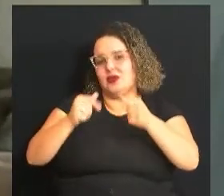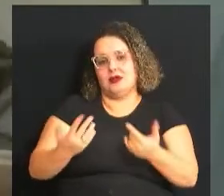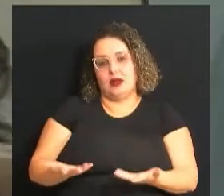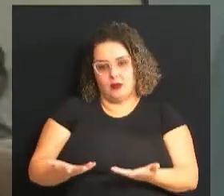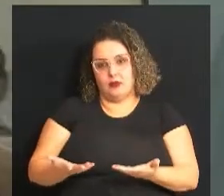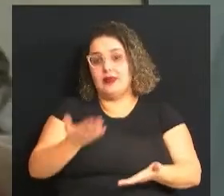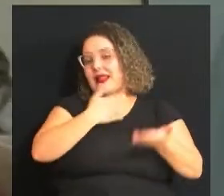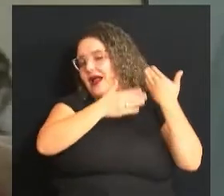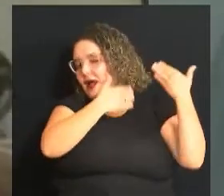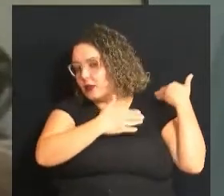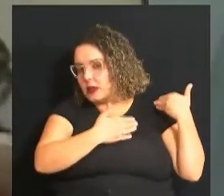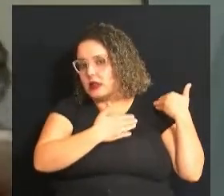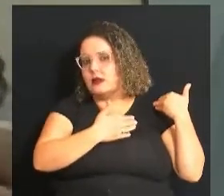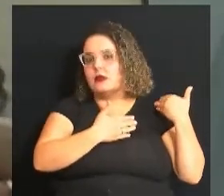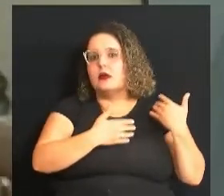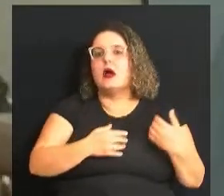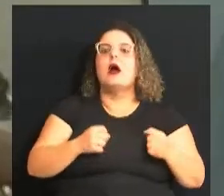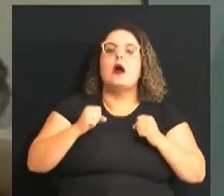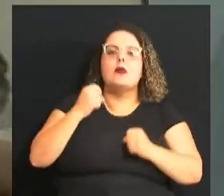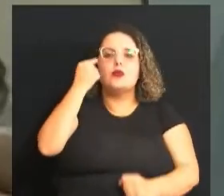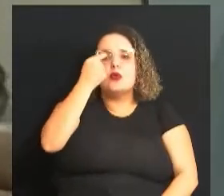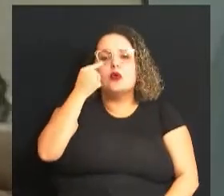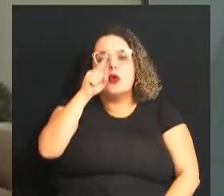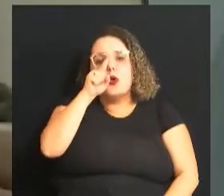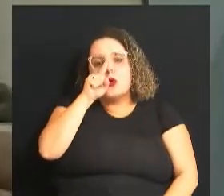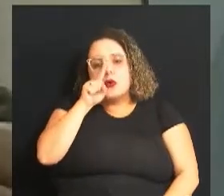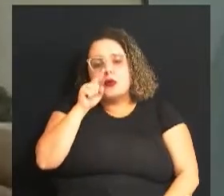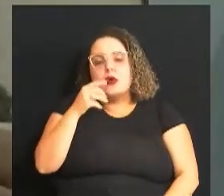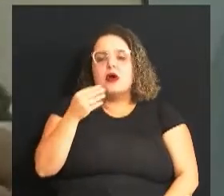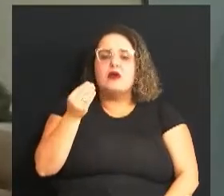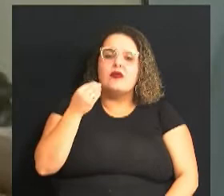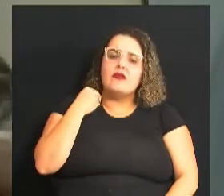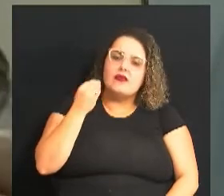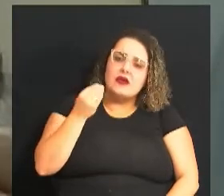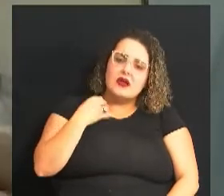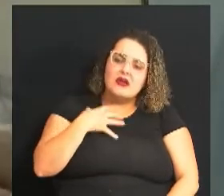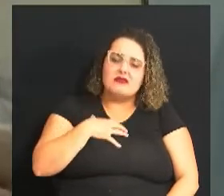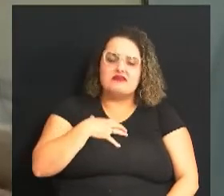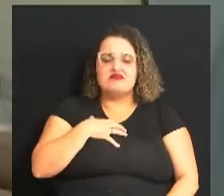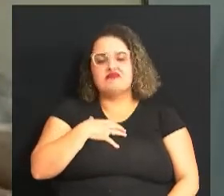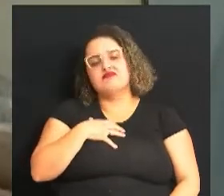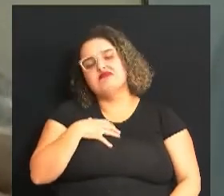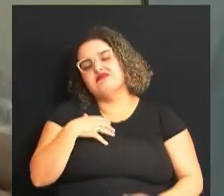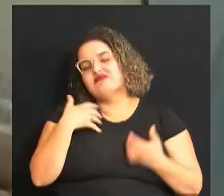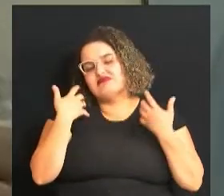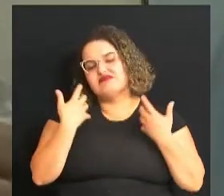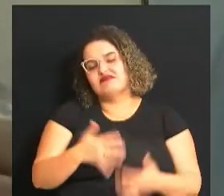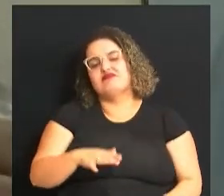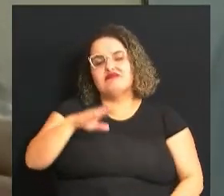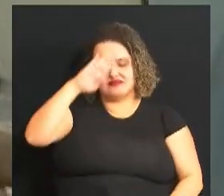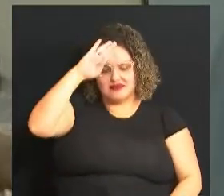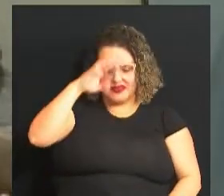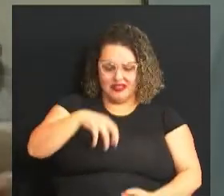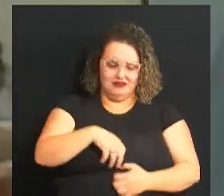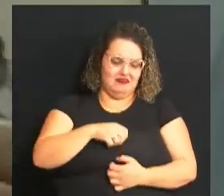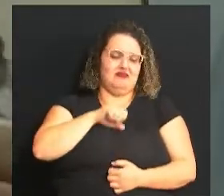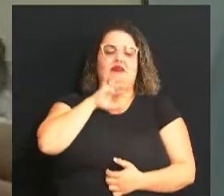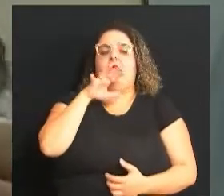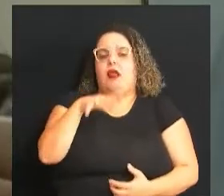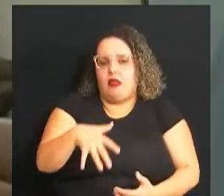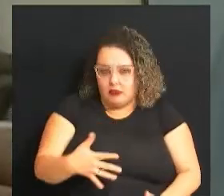ter olhinho amarelo, ficar fraquinho, com uma indisposição intensa, febre, náusea, vômito, e